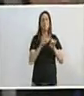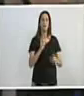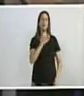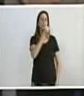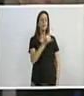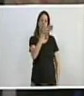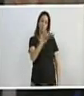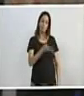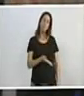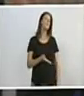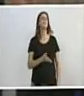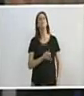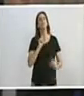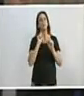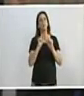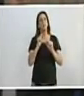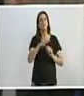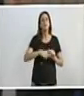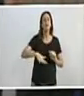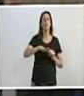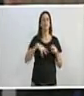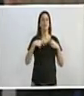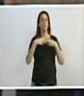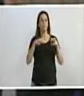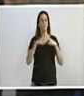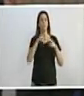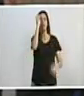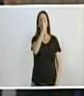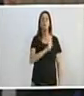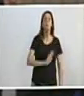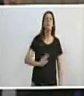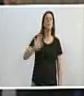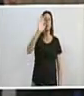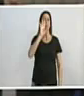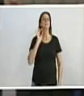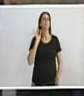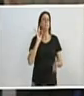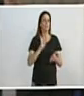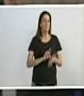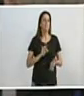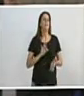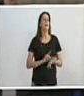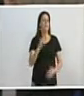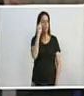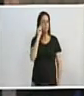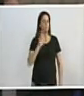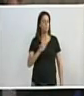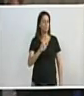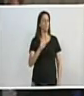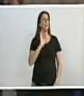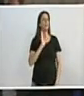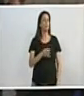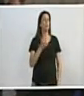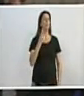Excelência, a máfia do transporte coletivo do Brasil é muito habilidosa. Nas últimas 3 décadas,